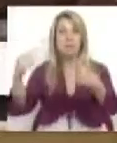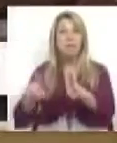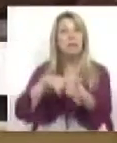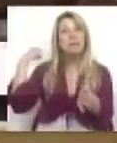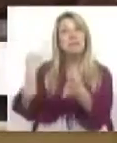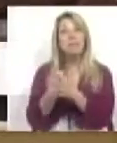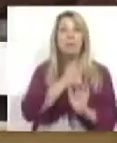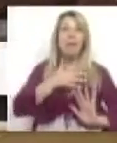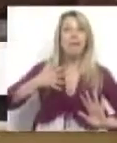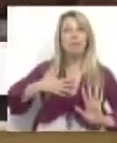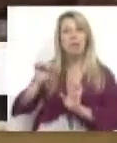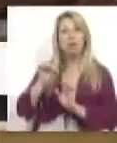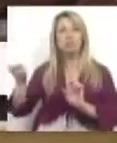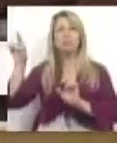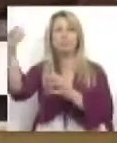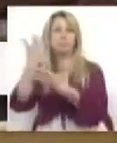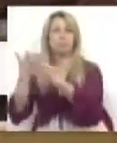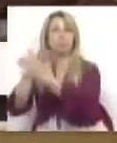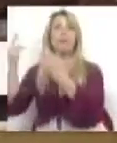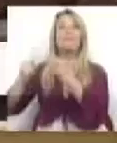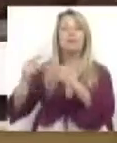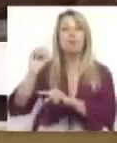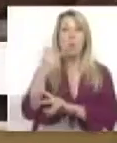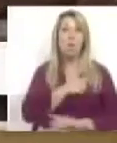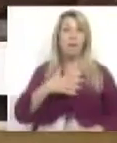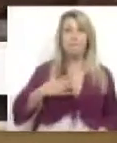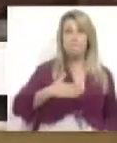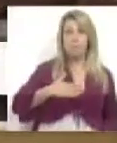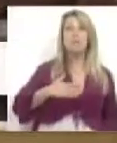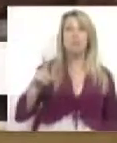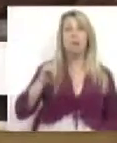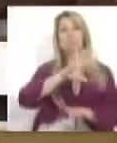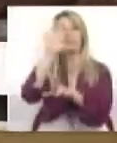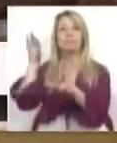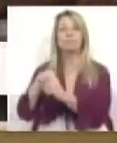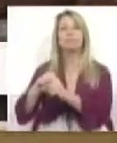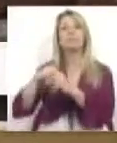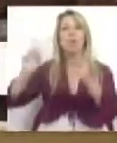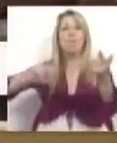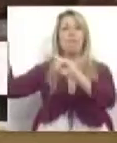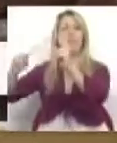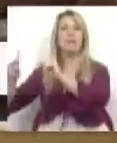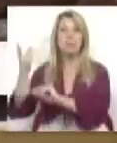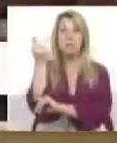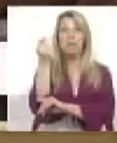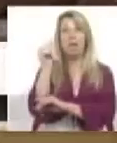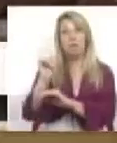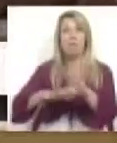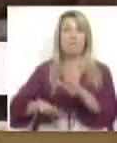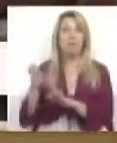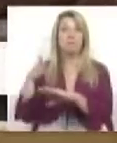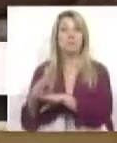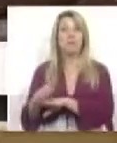entidades, veículos, intermediários financeiros ou empresas offshore estejam envolvidas em movimentações financeiras efetuadas por